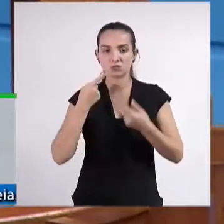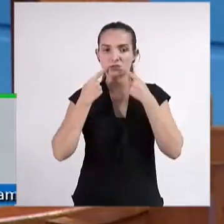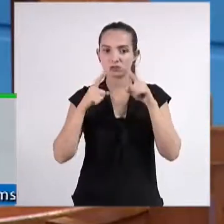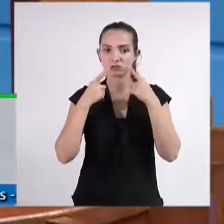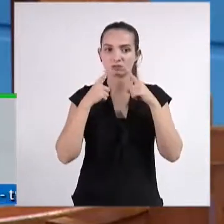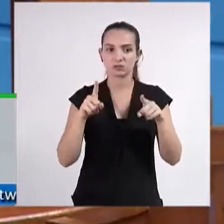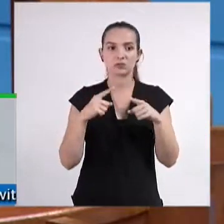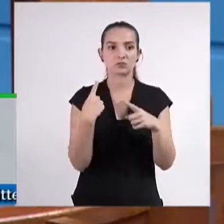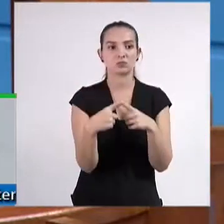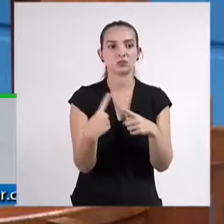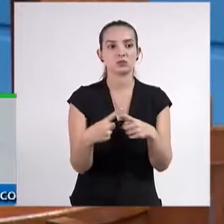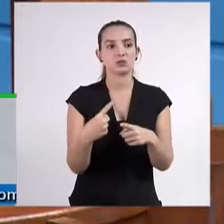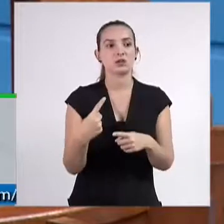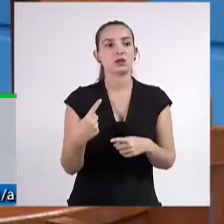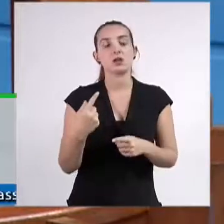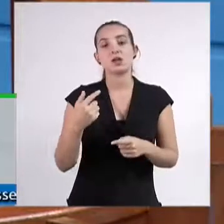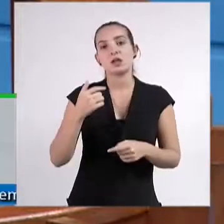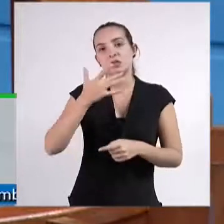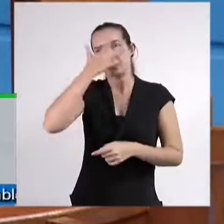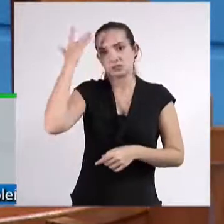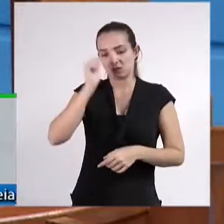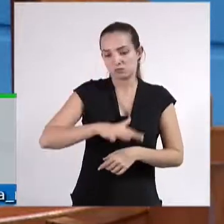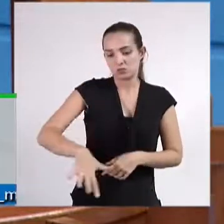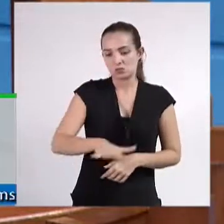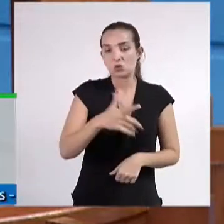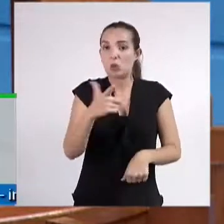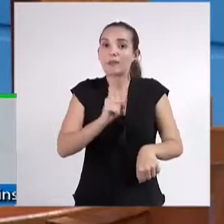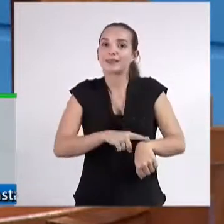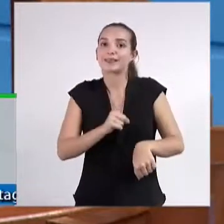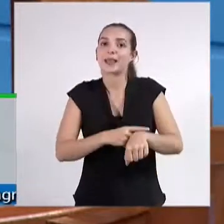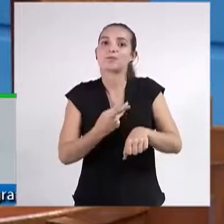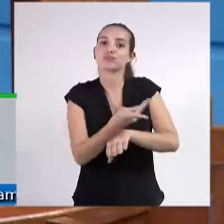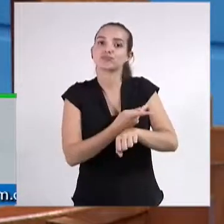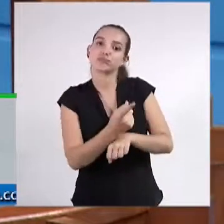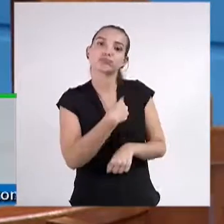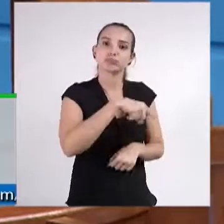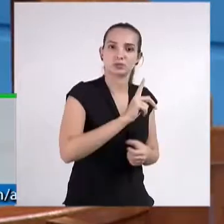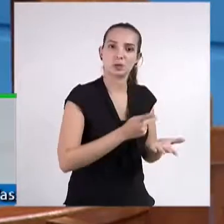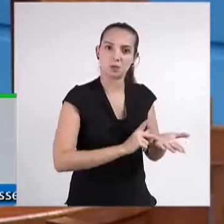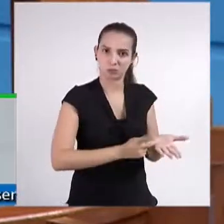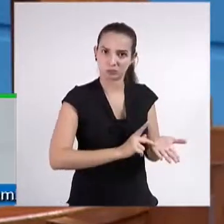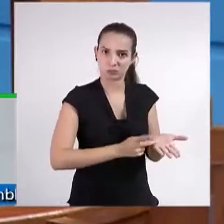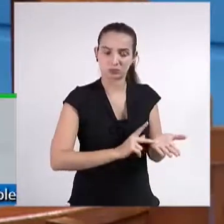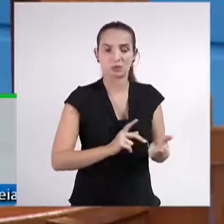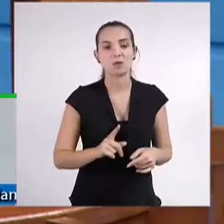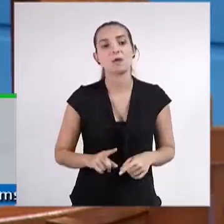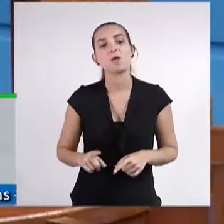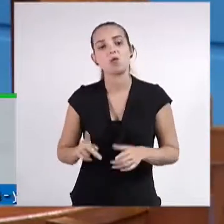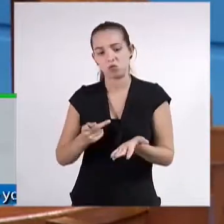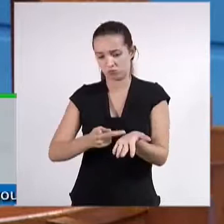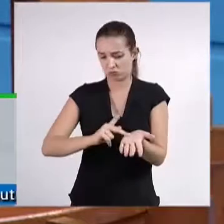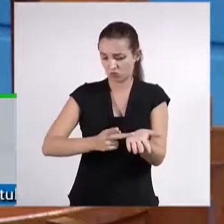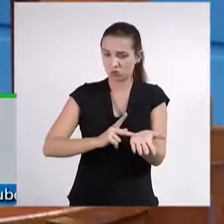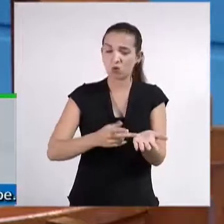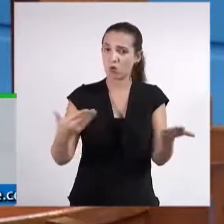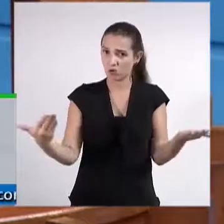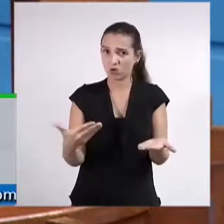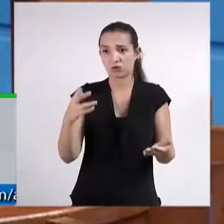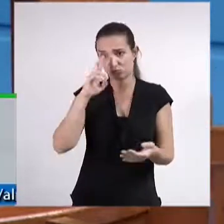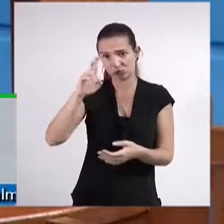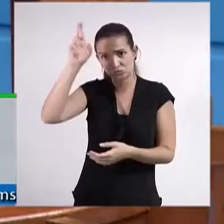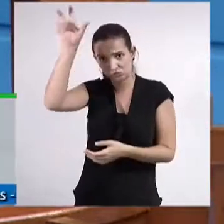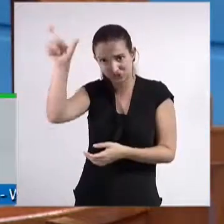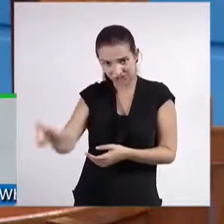que as pessoas não têm tempo de procurar o órgão de defesa do consumidor, apesar de toda a disposição do PROCON, está aqui o superintendente